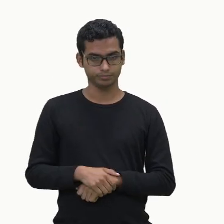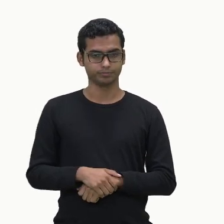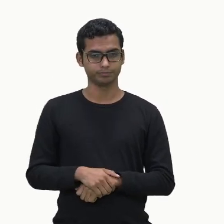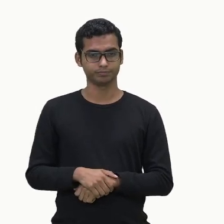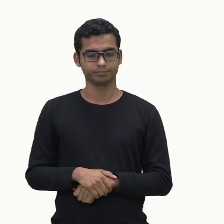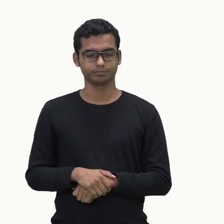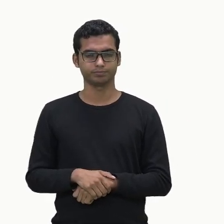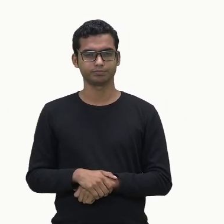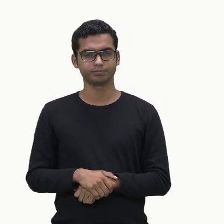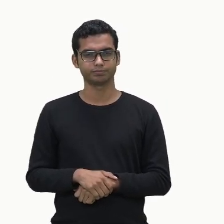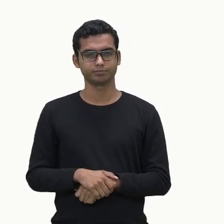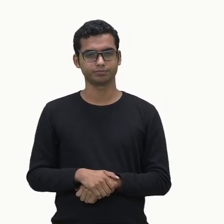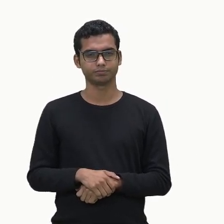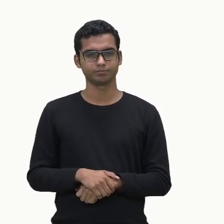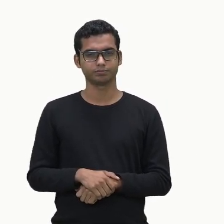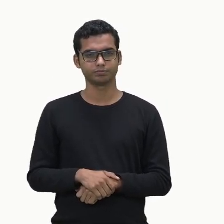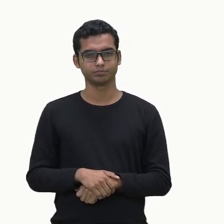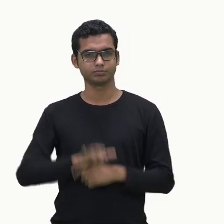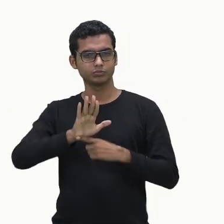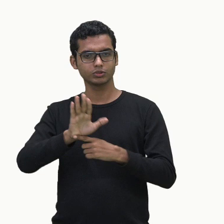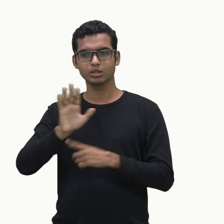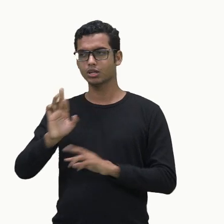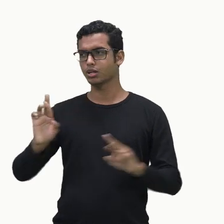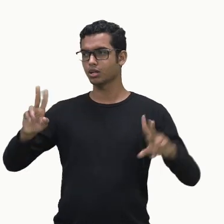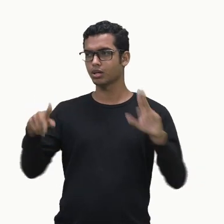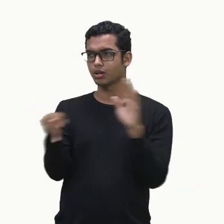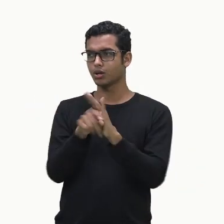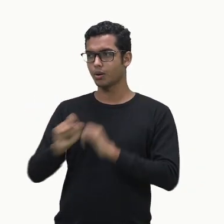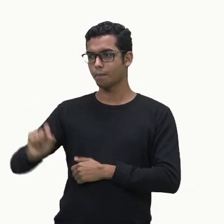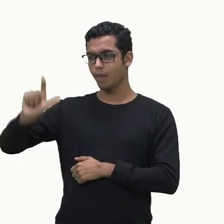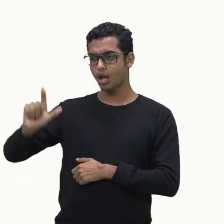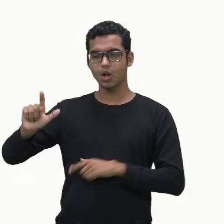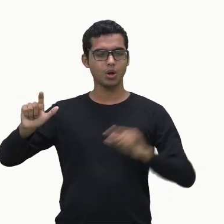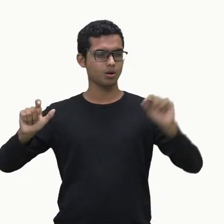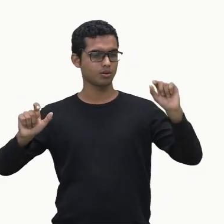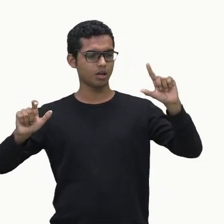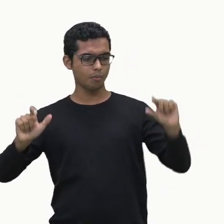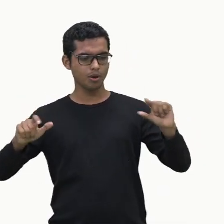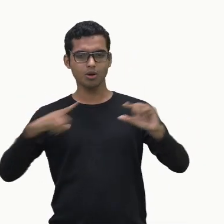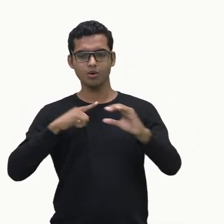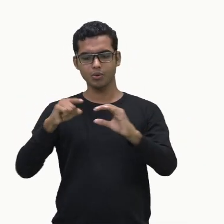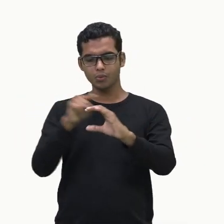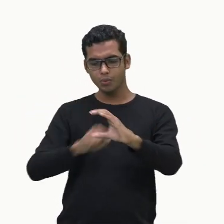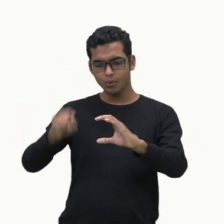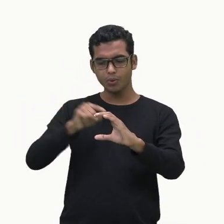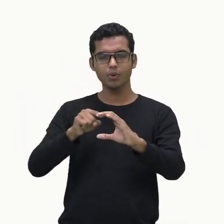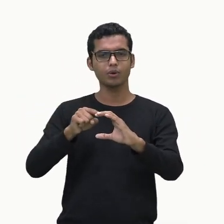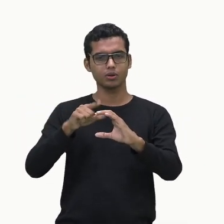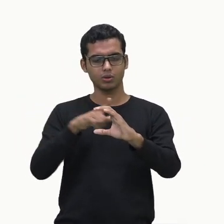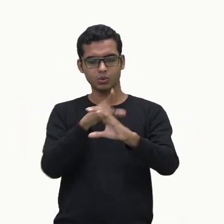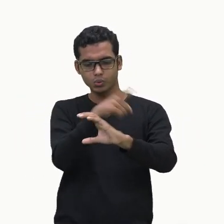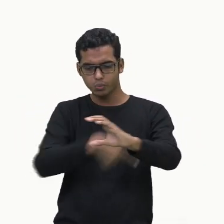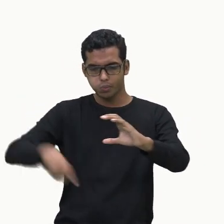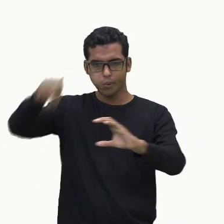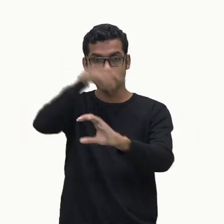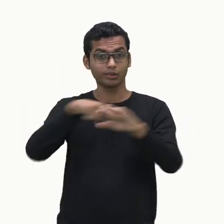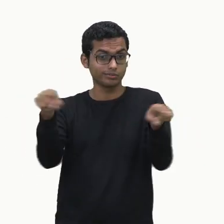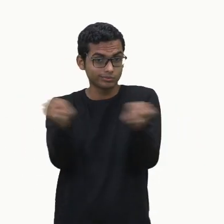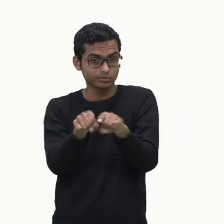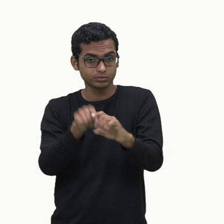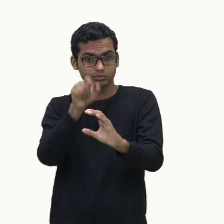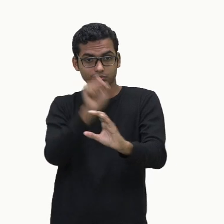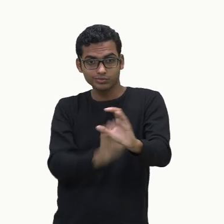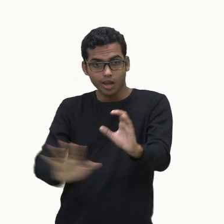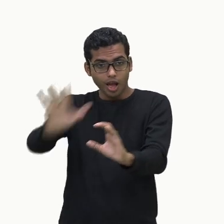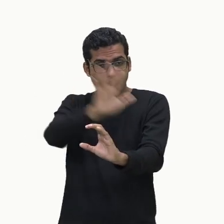diferença, da maior pela menor, que é justamente o que nós temos aí na parte de baixo, bom? Como a área da circunferência